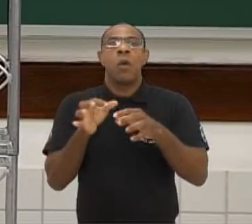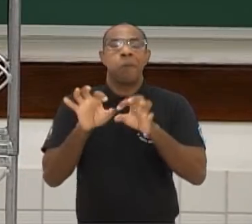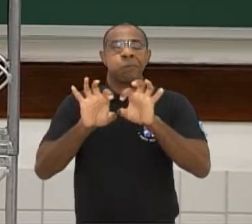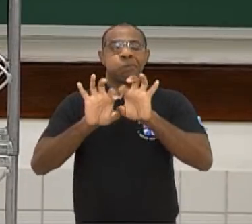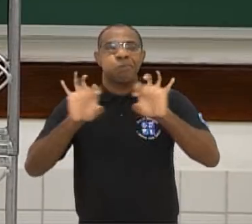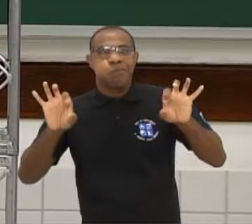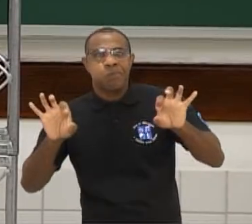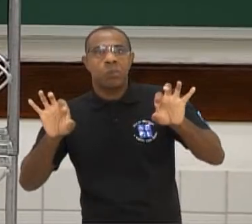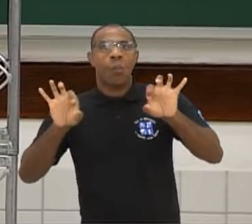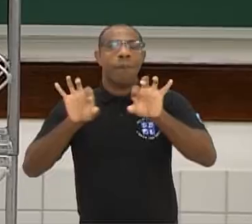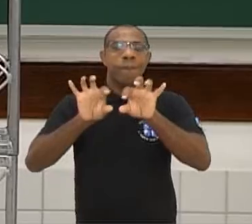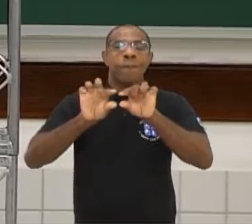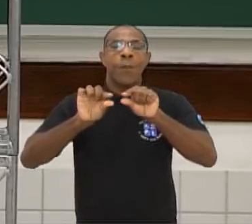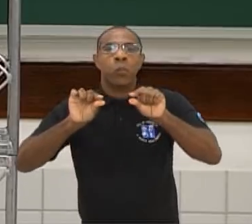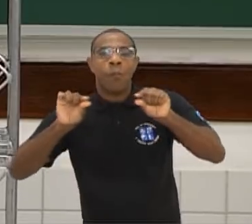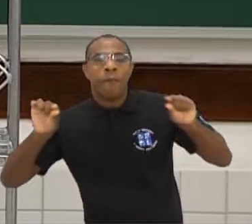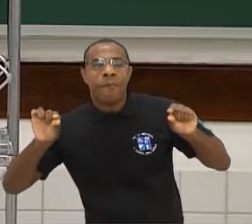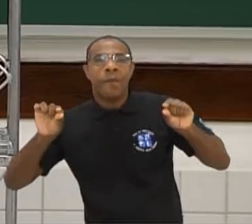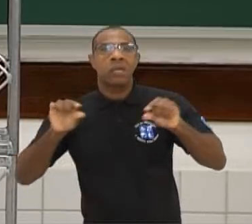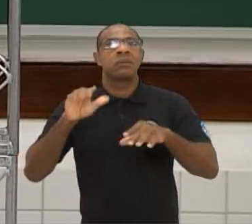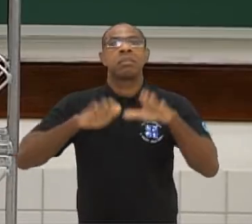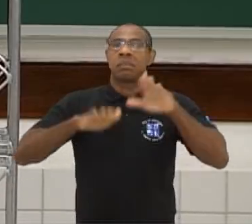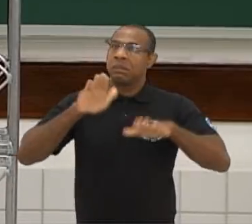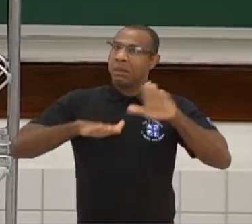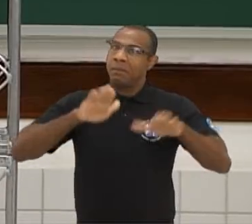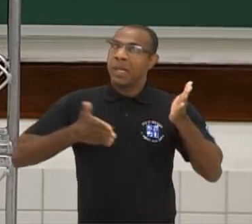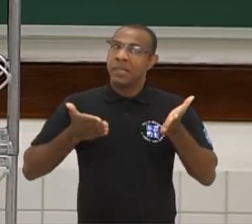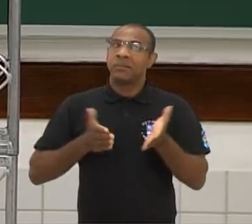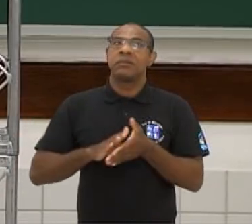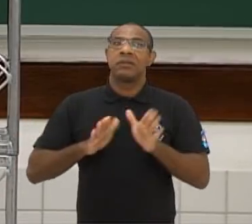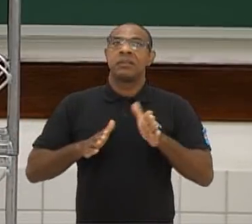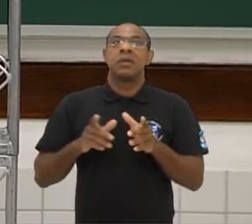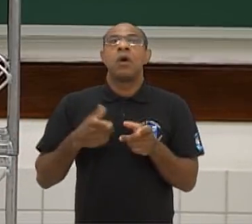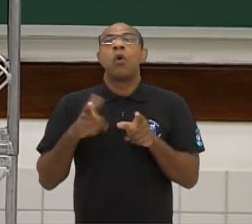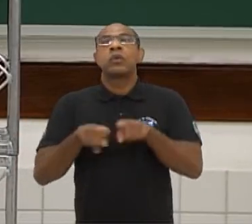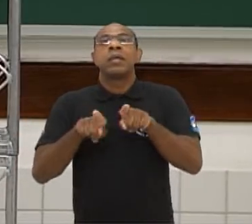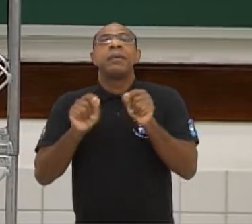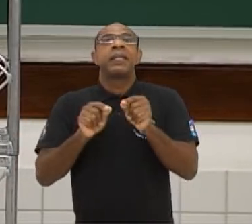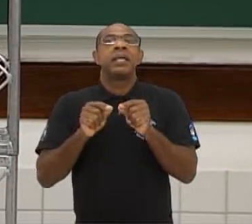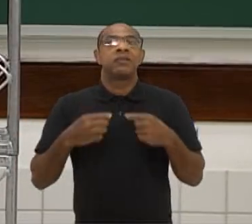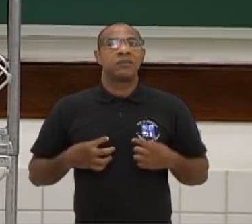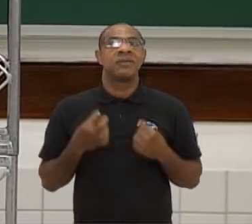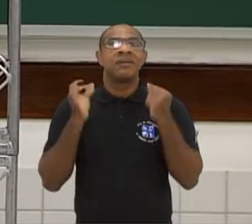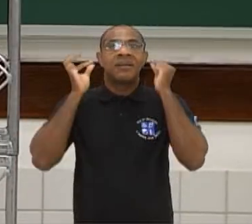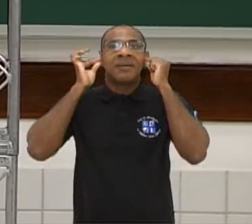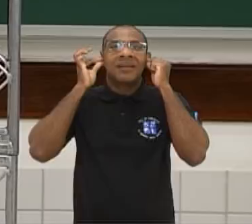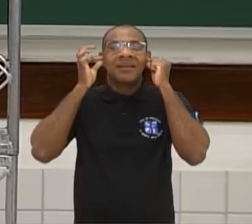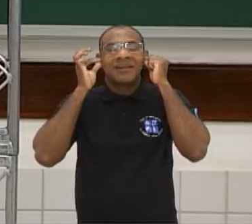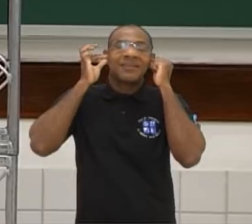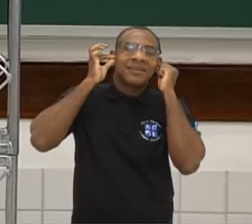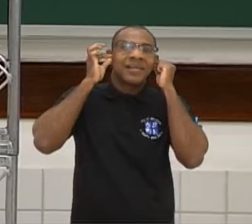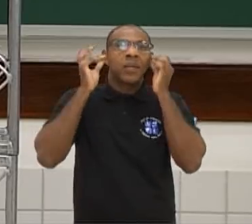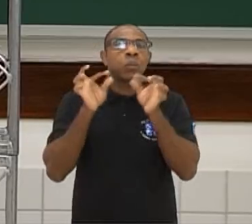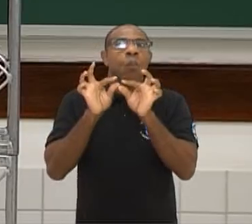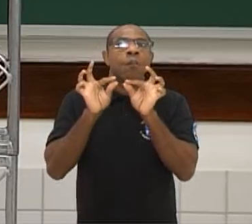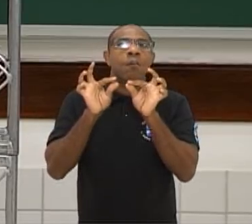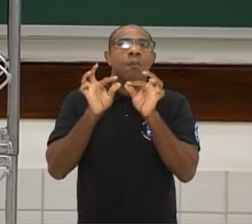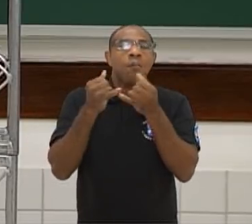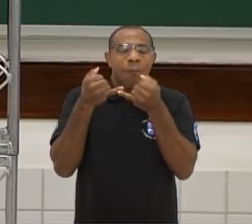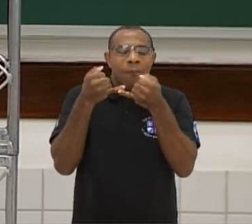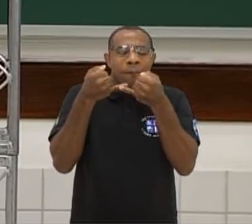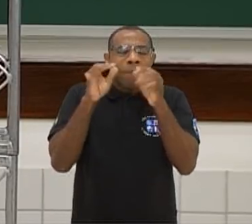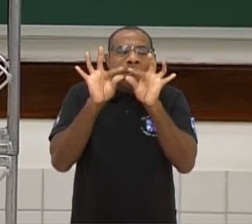uma grossura do fio maior do fio que você tem no seu fone de ouvido, que também passa um pouquinho de corrente elétrica.